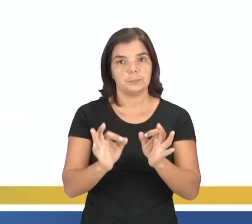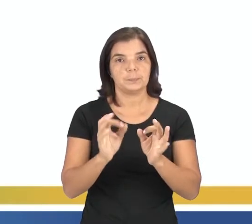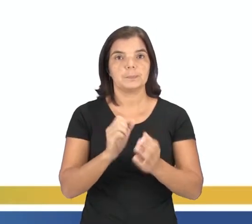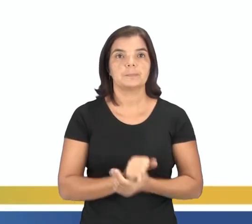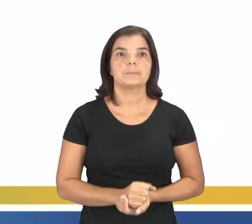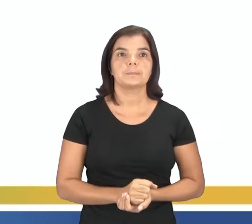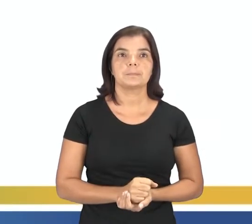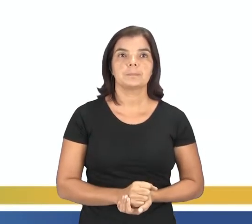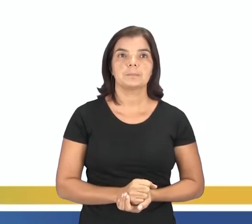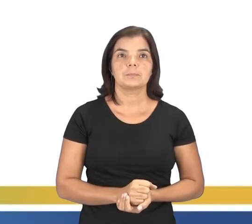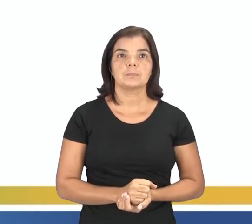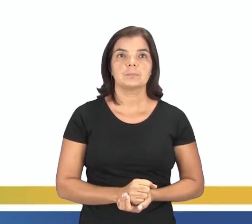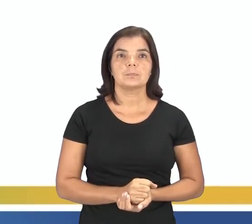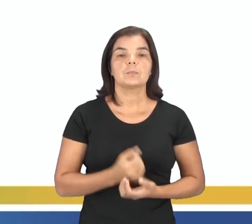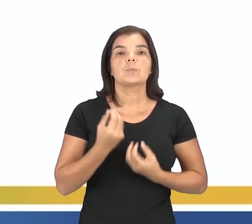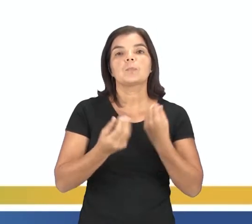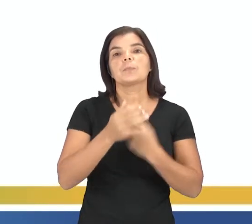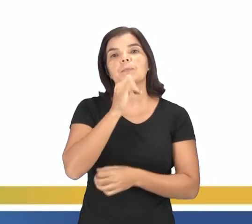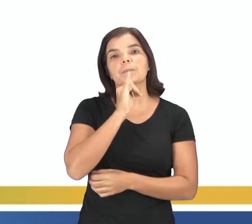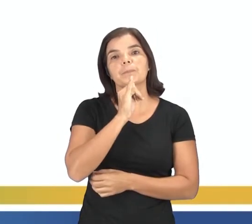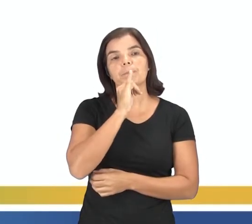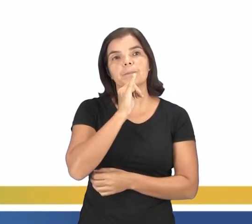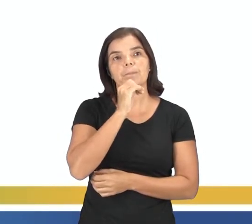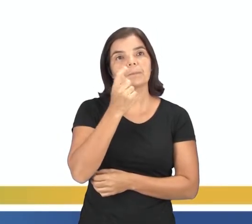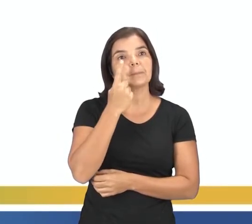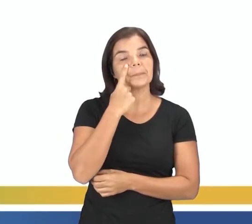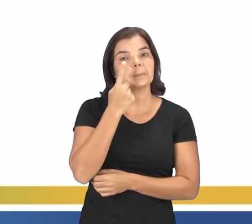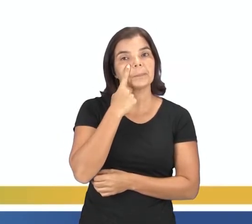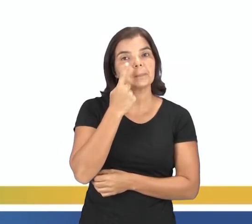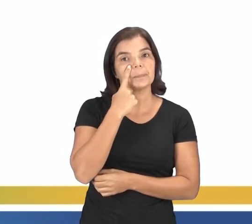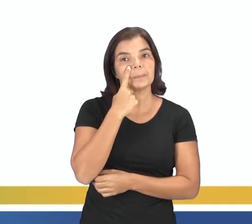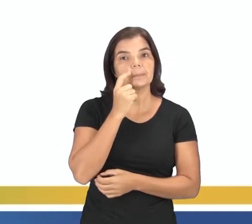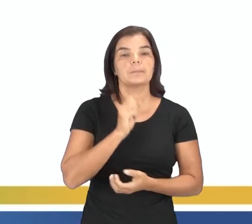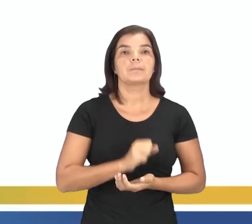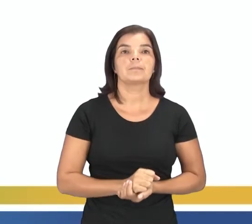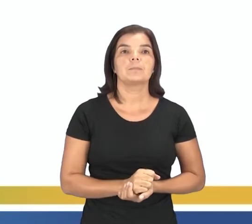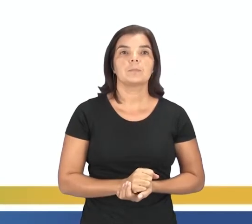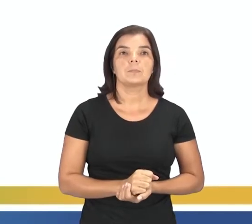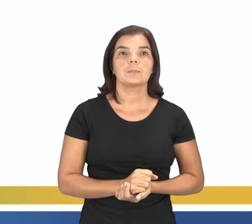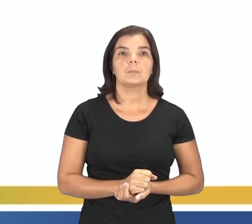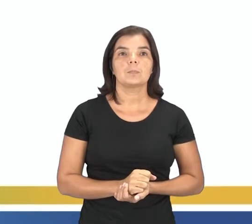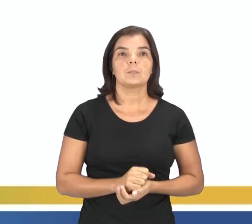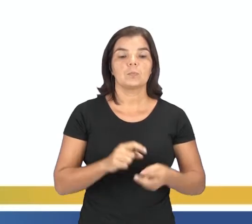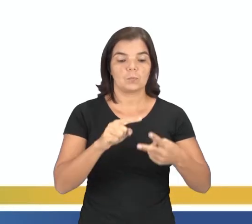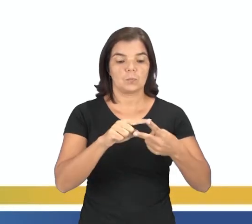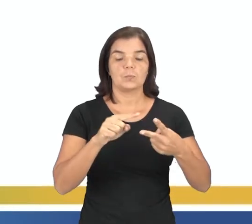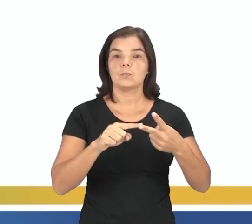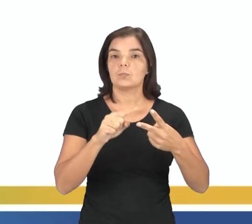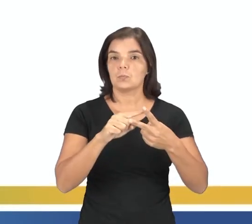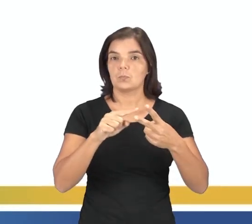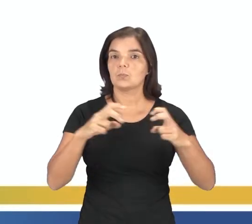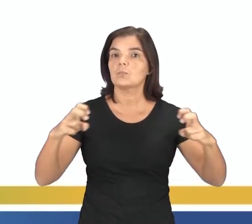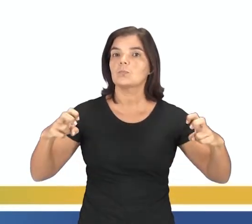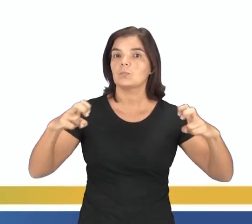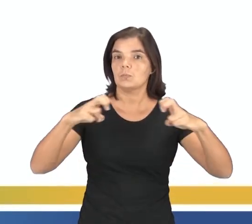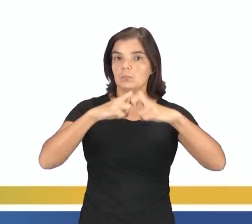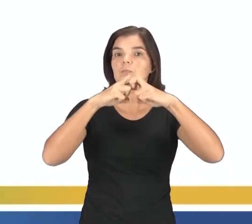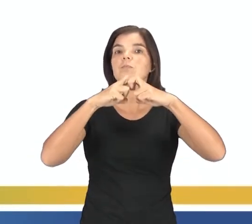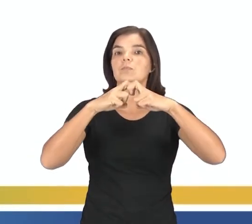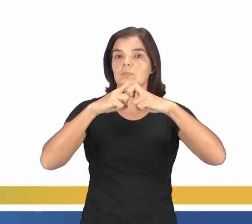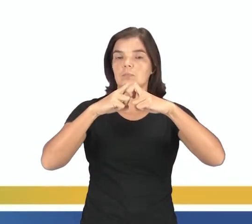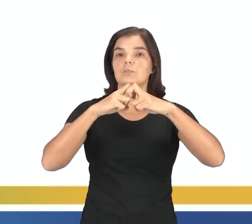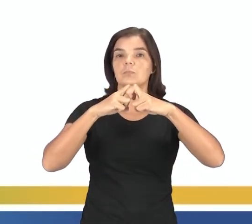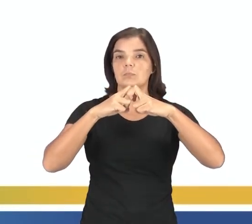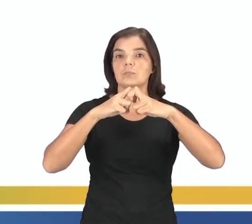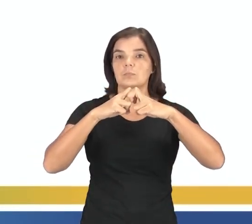pessoal? Como, por exemplo, aqui, vocês podem observar dois veículos colidindo aqui,